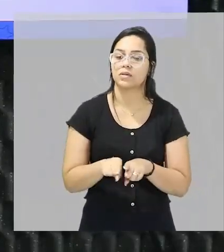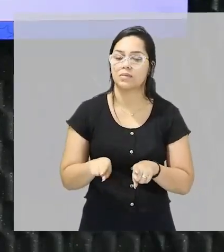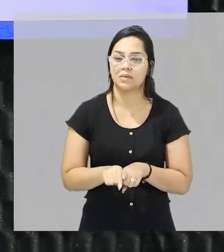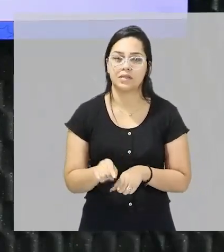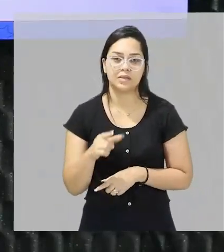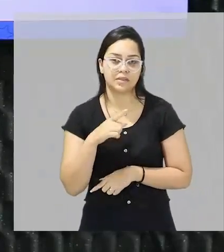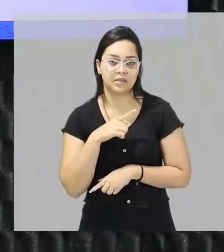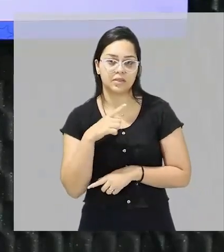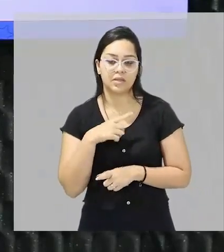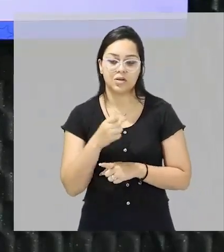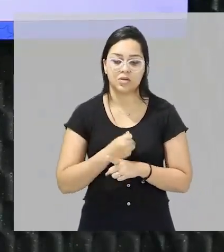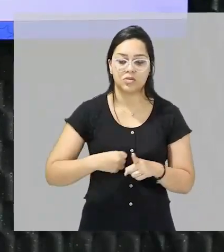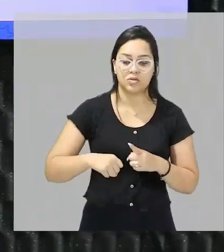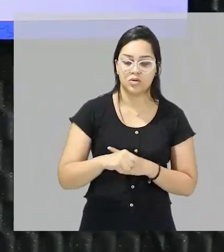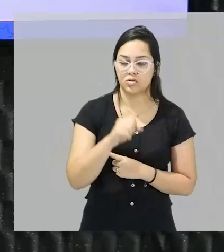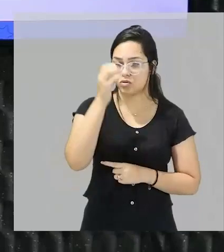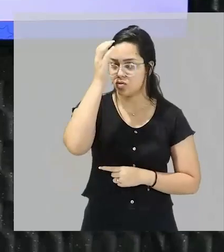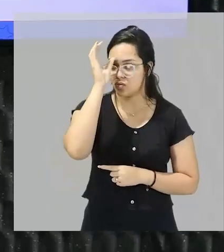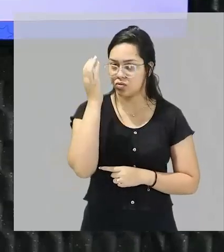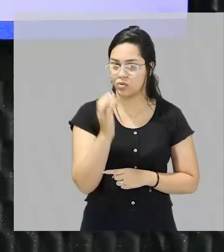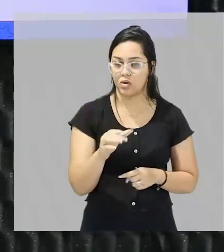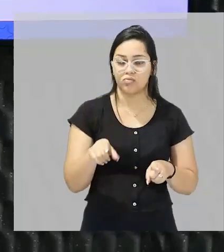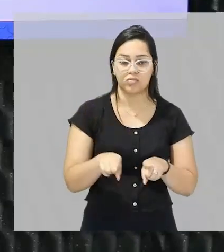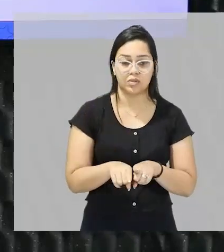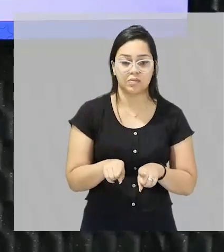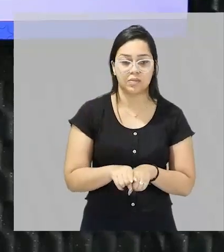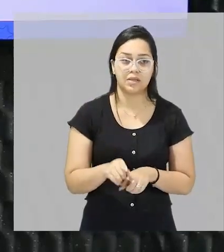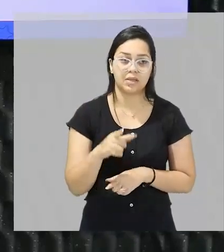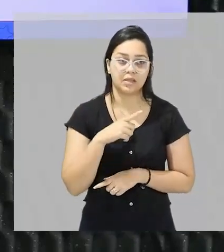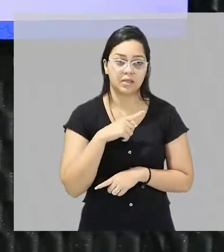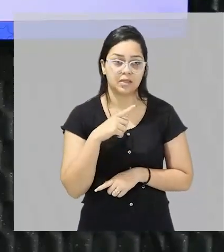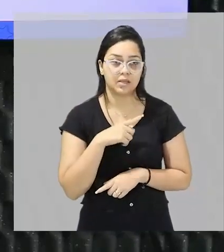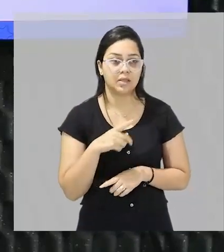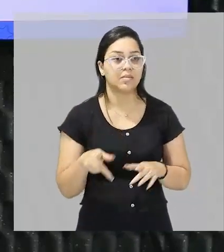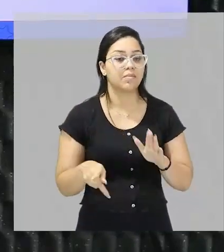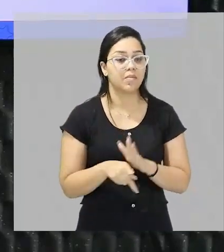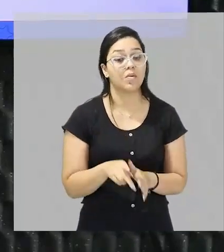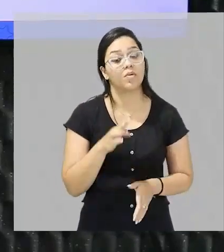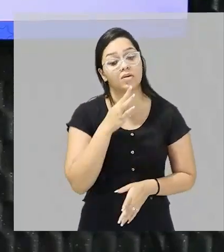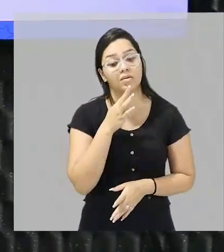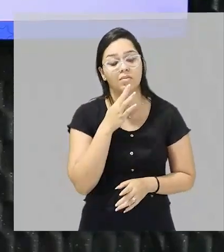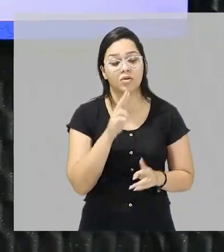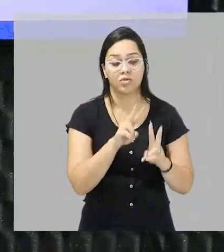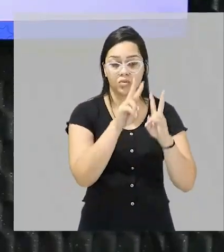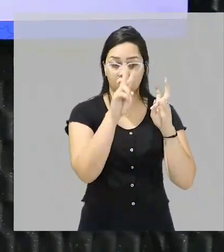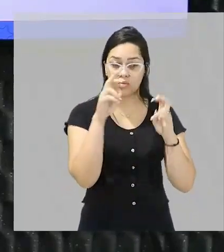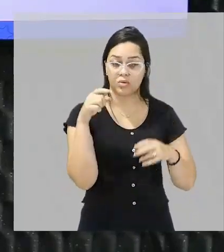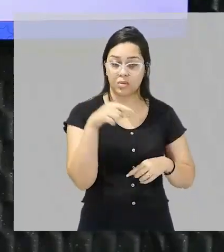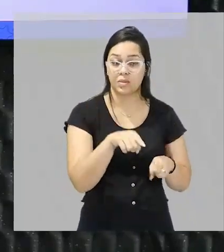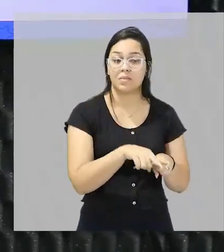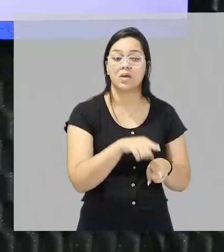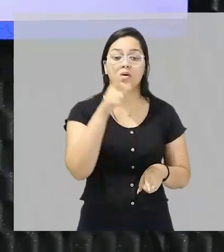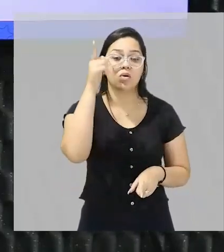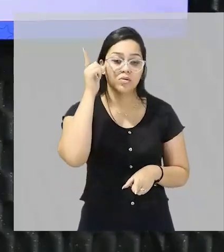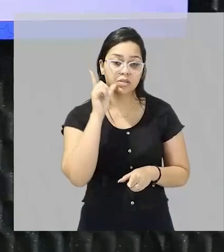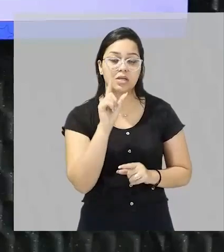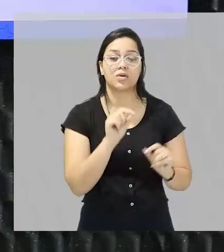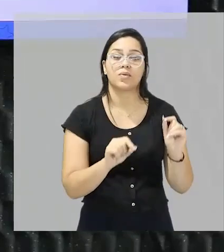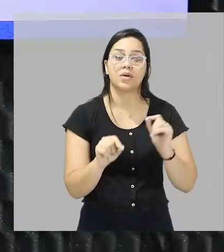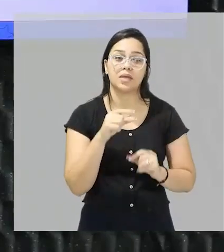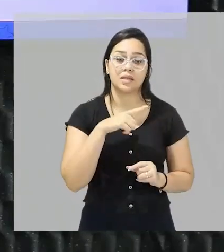repertório sociocultural demonstra que ele possui mais conhecimento sobre o tema, demonstra que ele consegue fazer